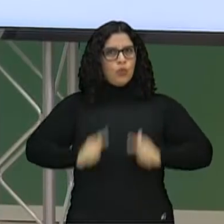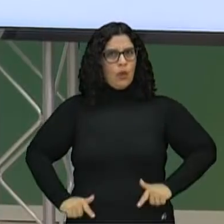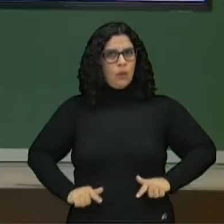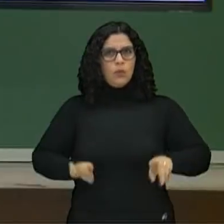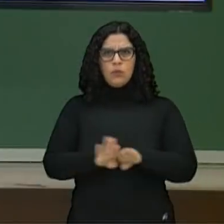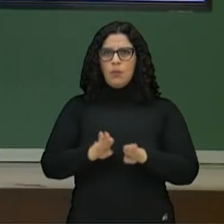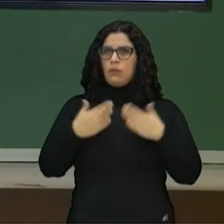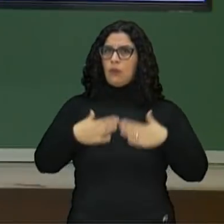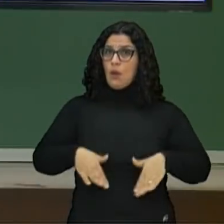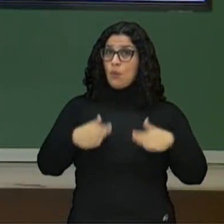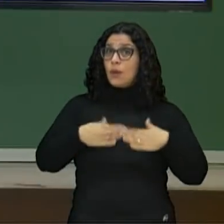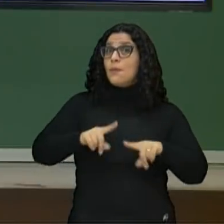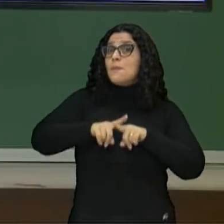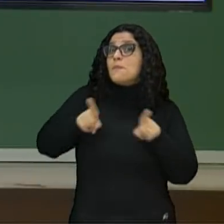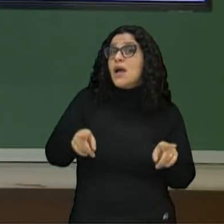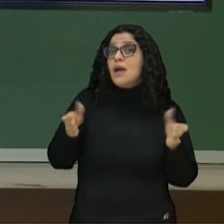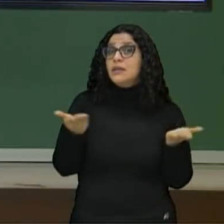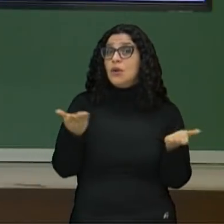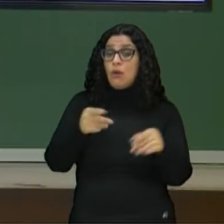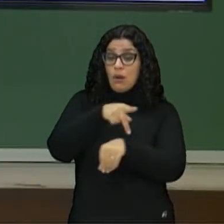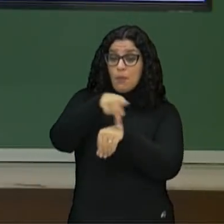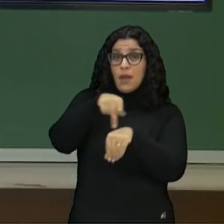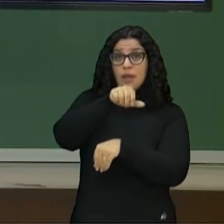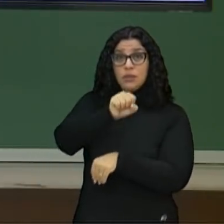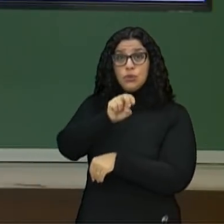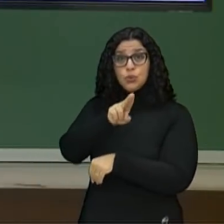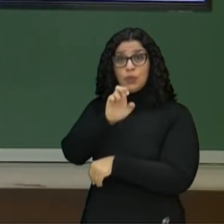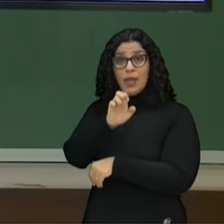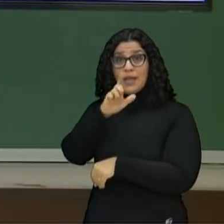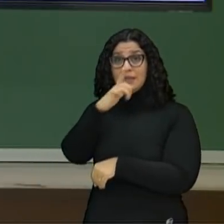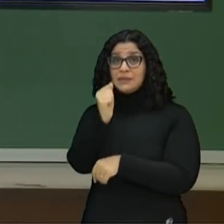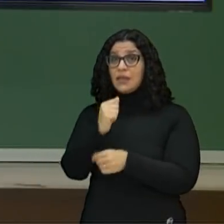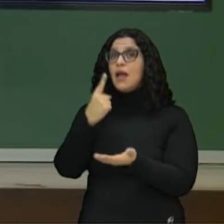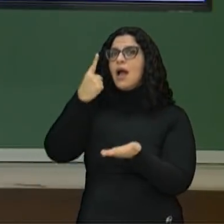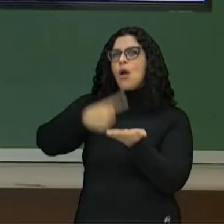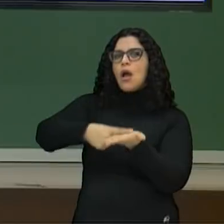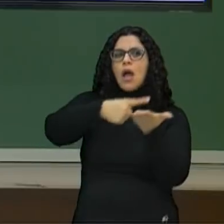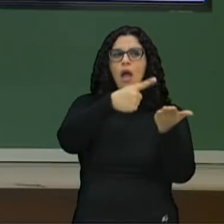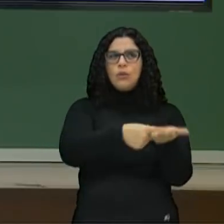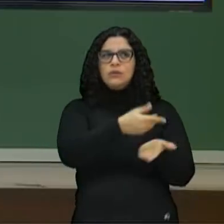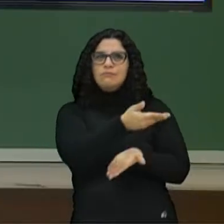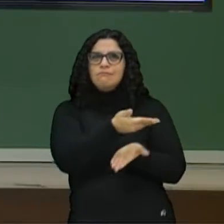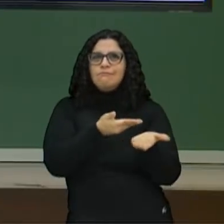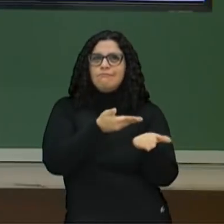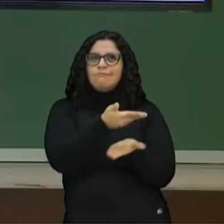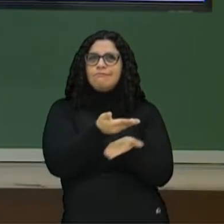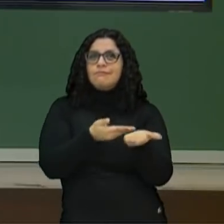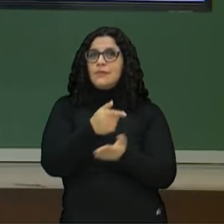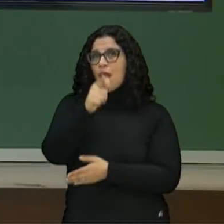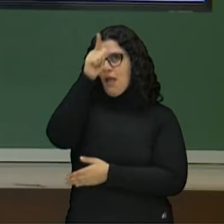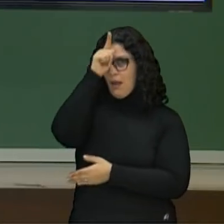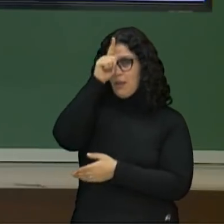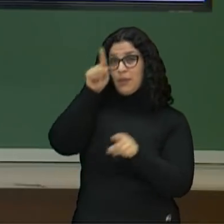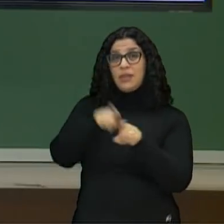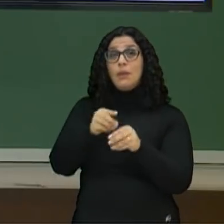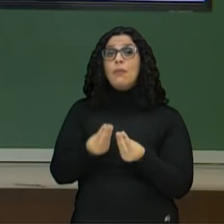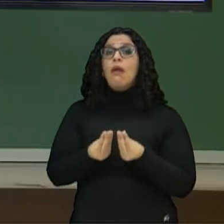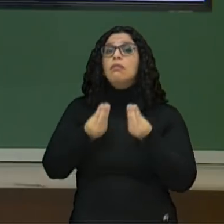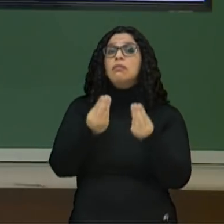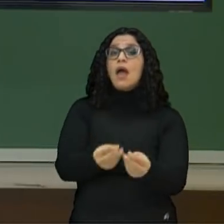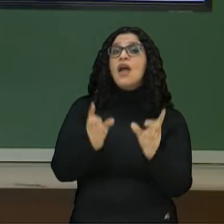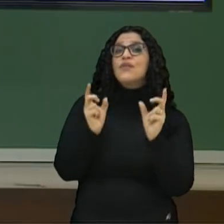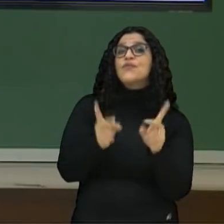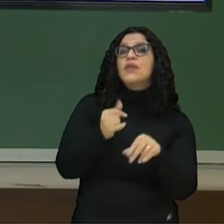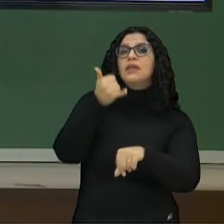guerra, estou tranquila. Mas a Suécia, o rei da Suécia, assinou acordos de cooperação com a Alemanha para